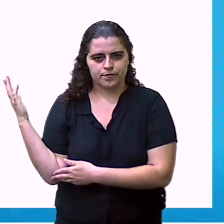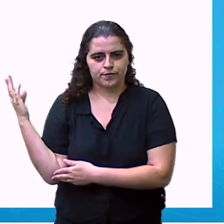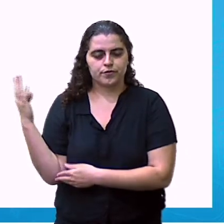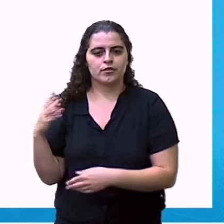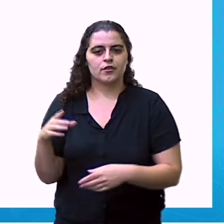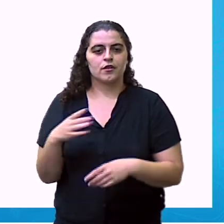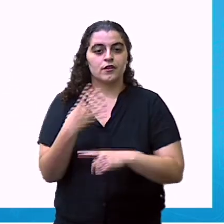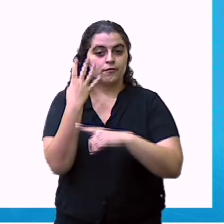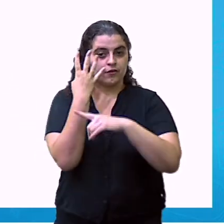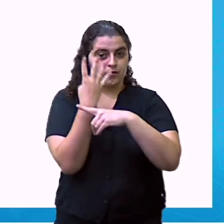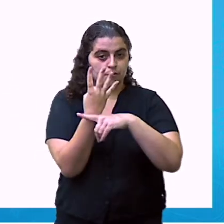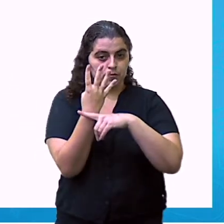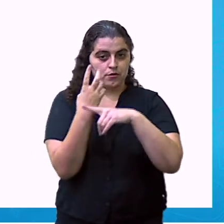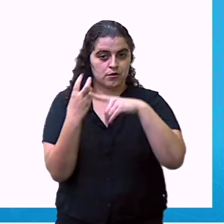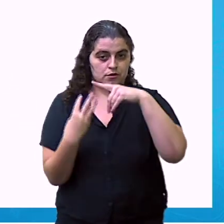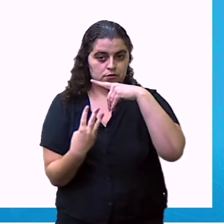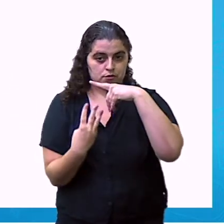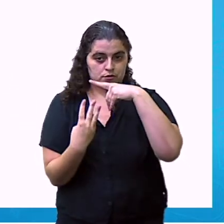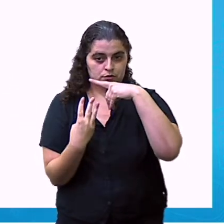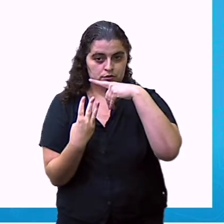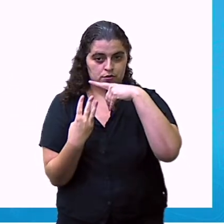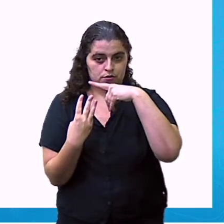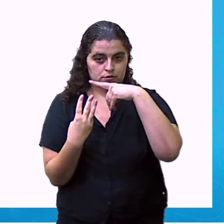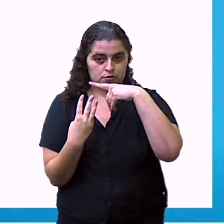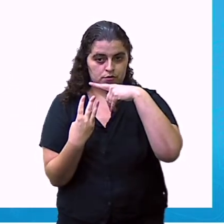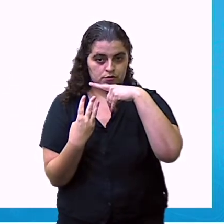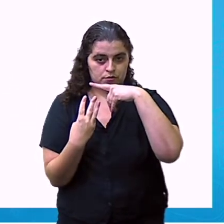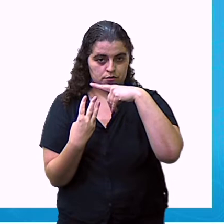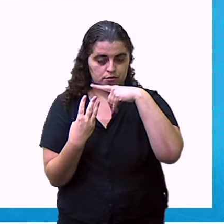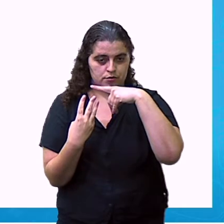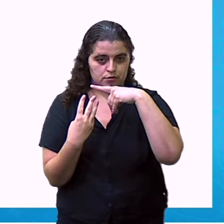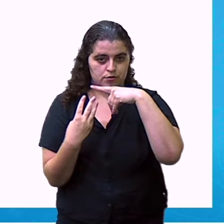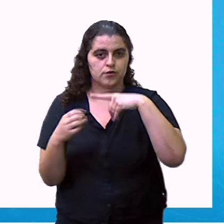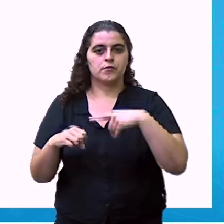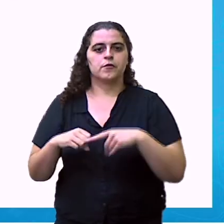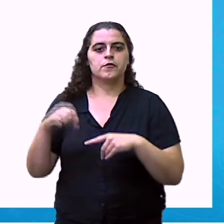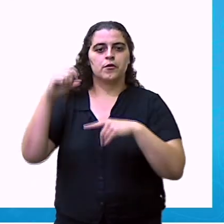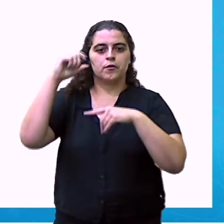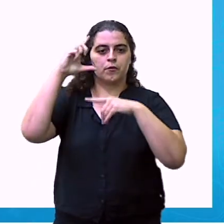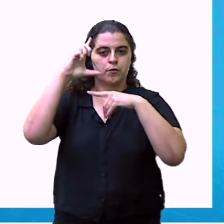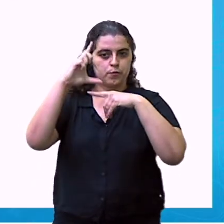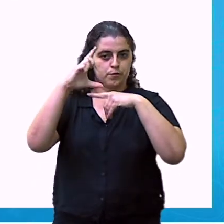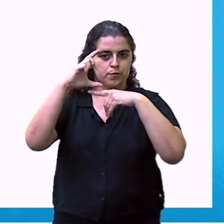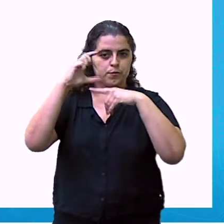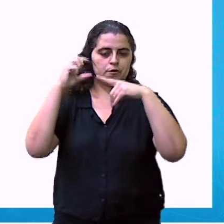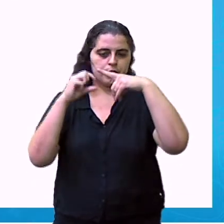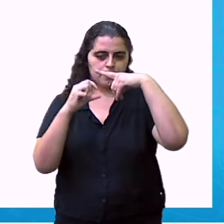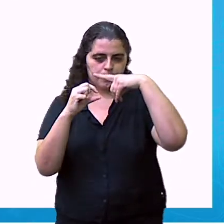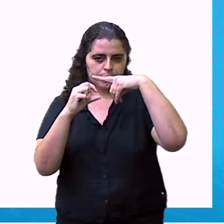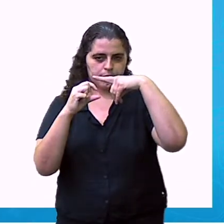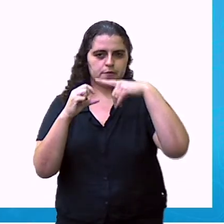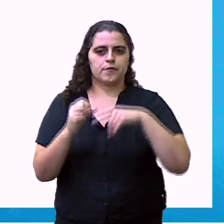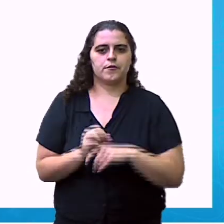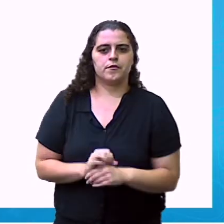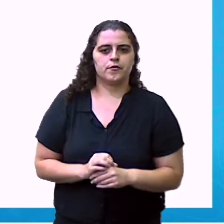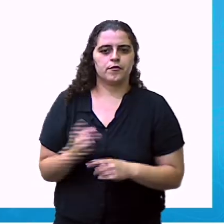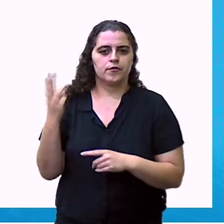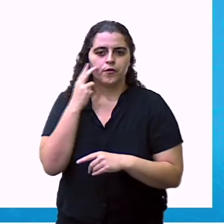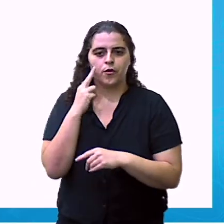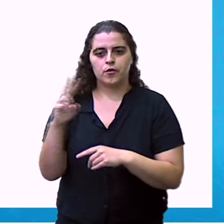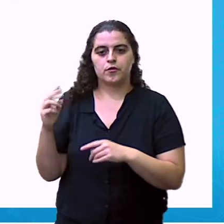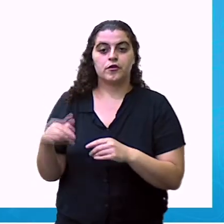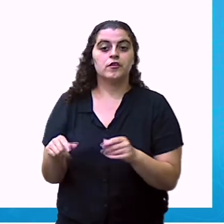dessa totalidade. Então nós temos aqui uma fração imprópria, tanto na sua forma de fração como